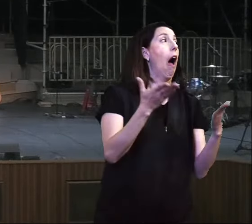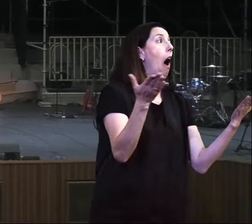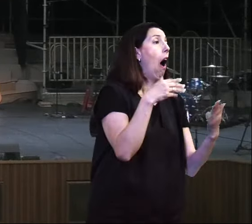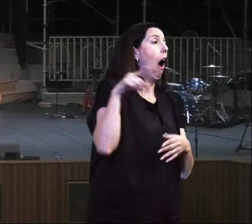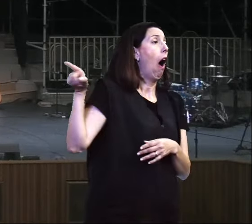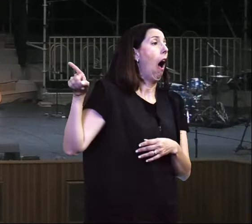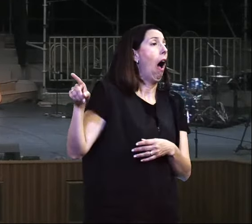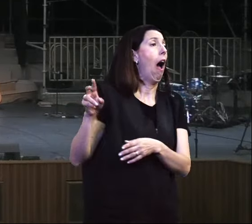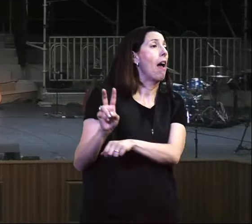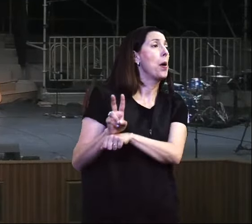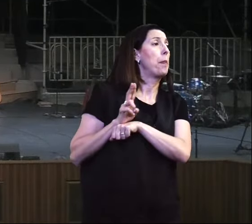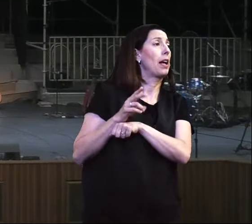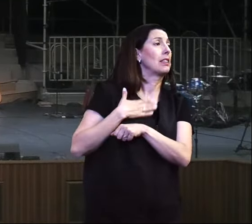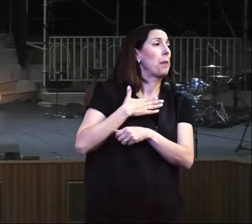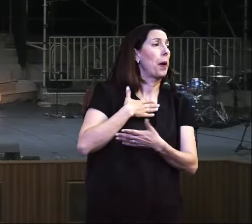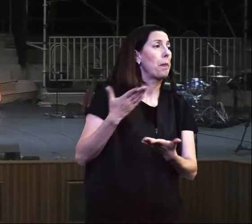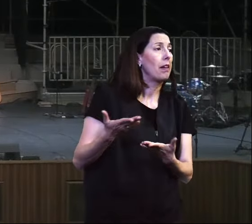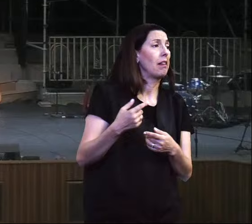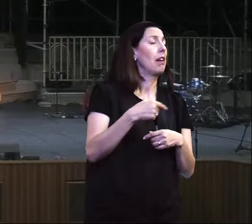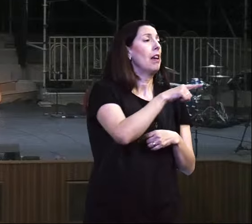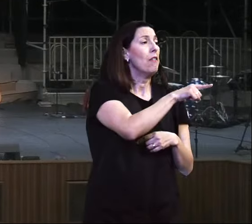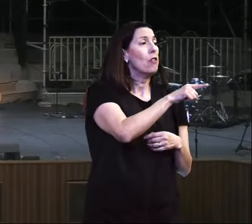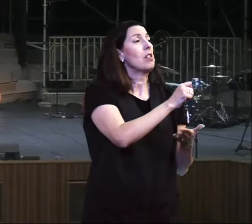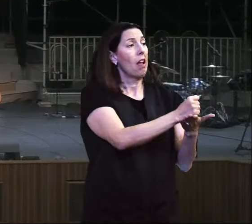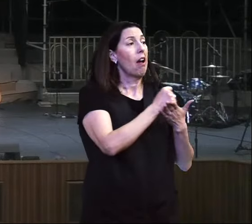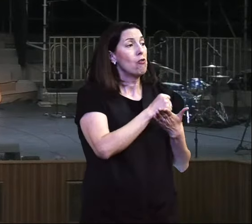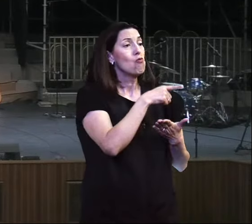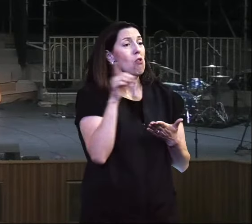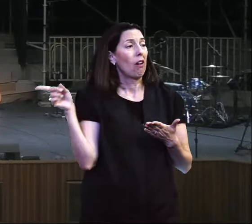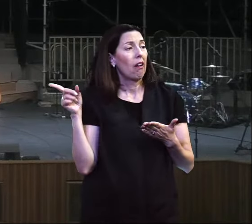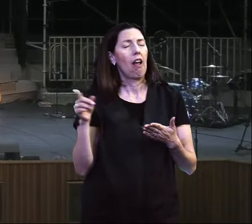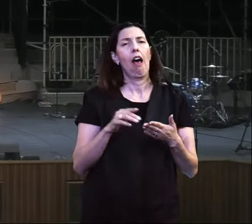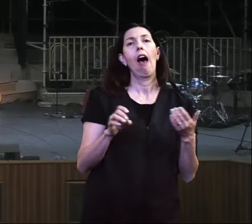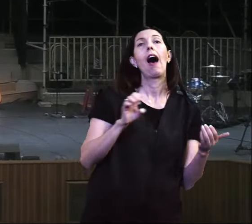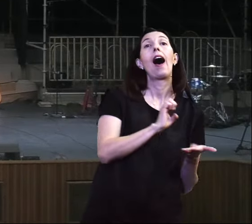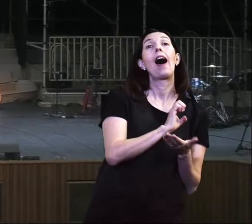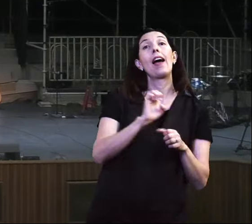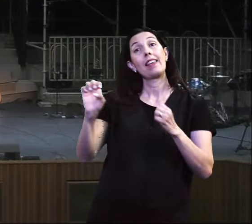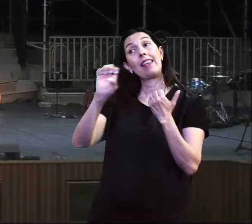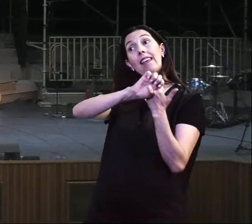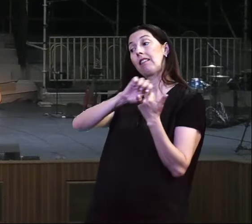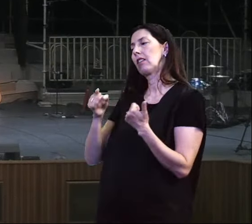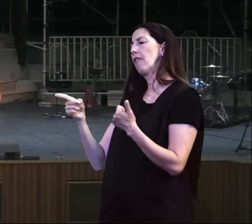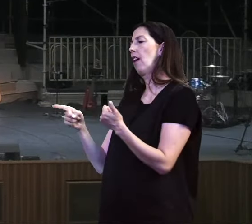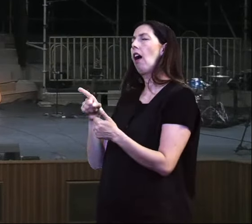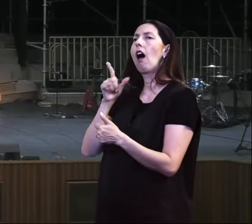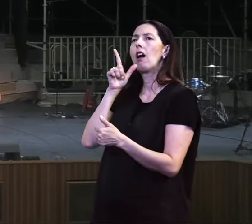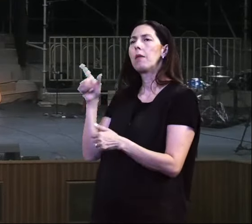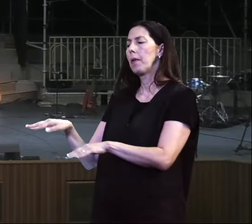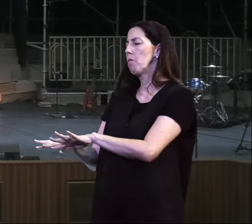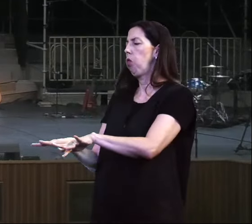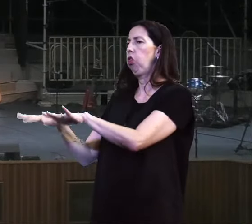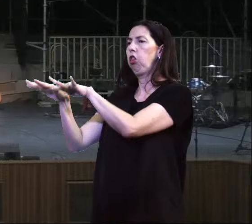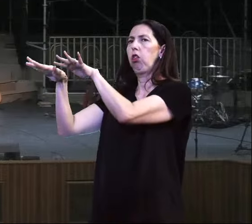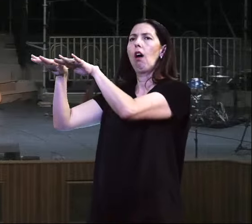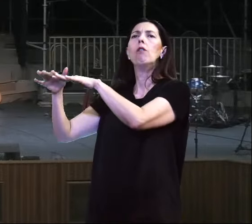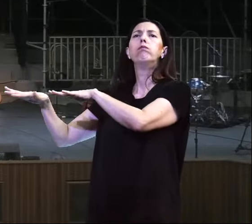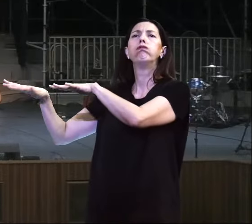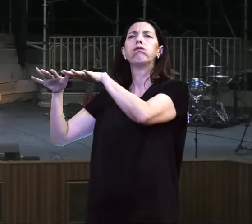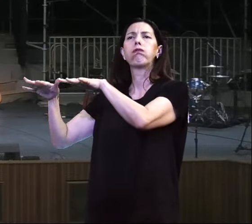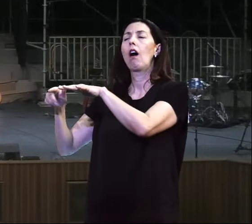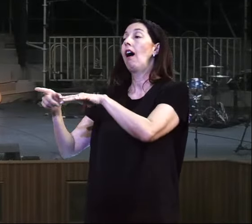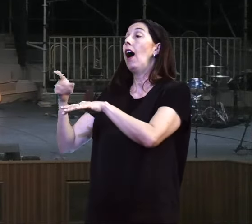experiência? Porque ele está trabalhando na obra de Deus. Quem quer experimentar coisas novas?